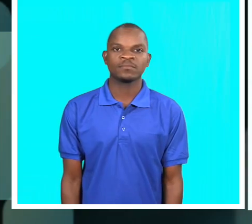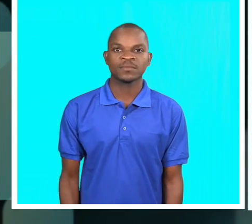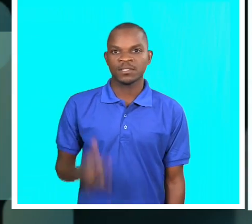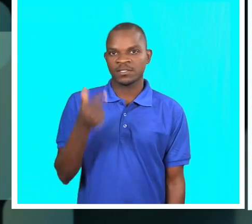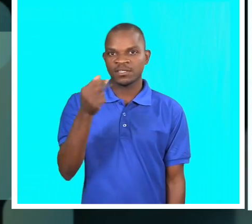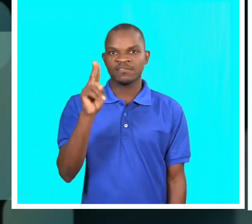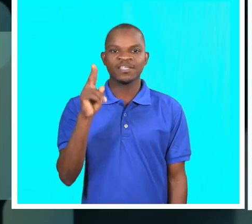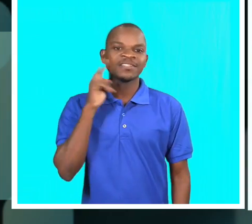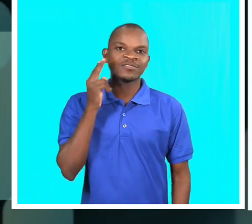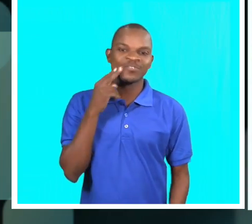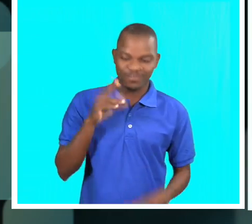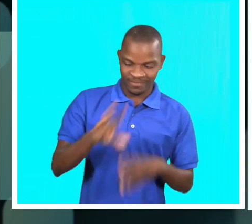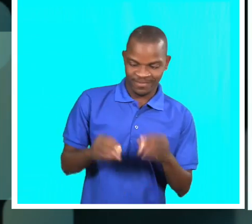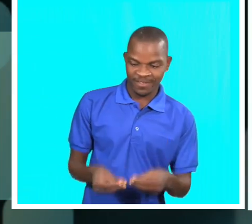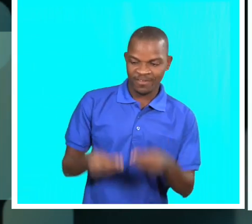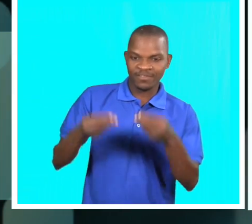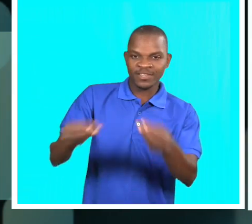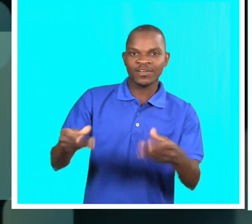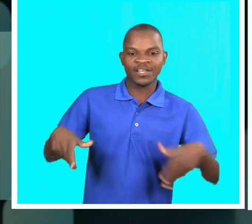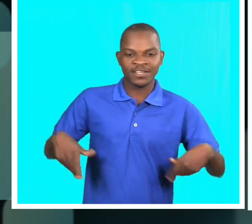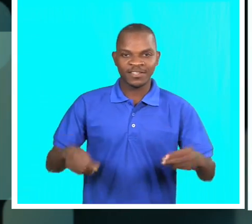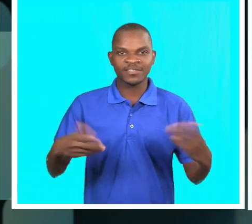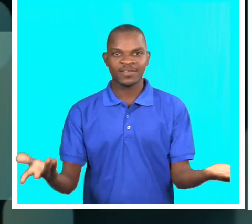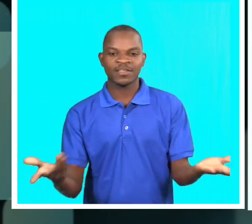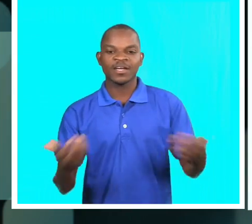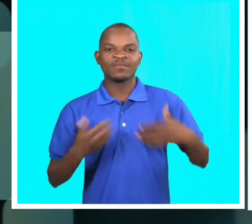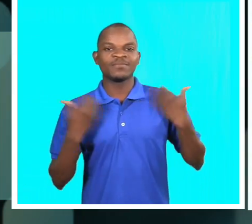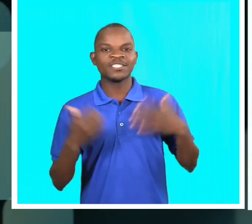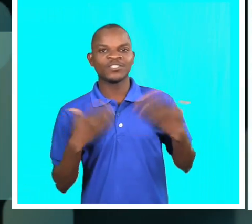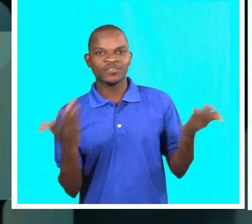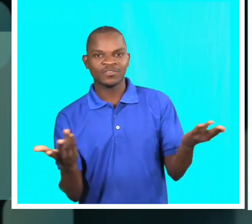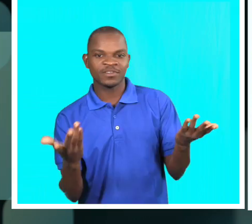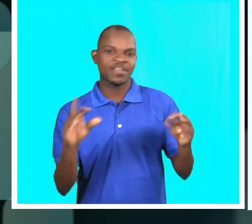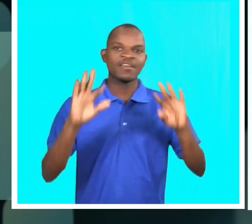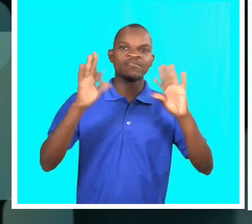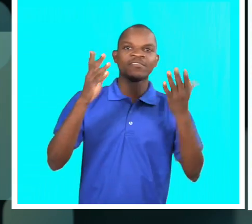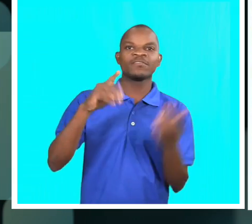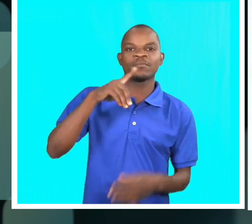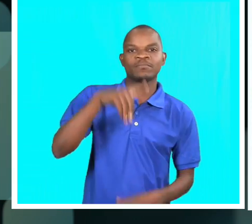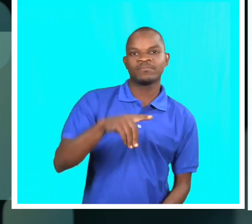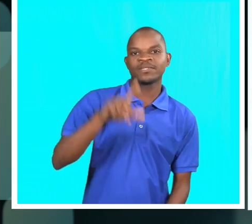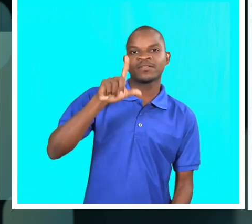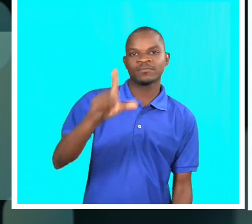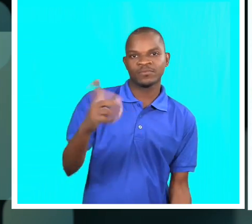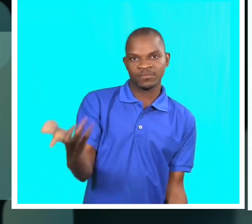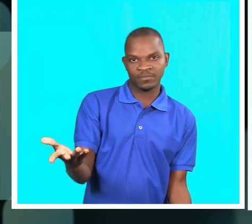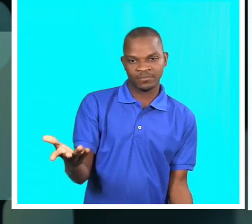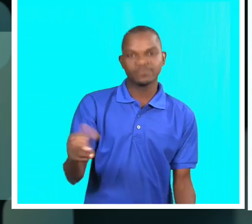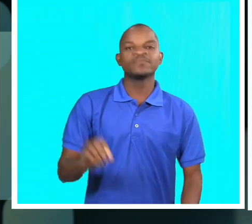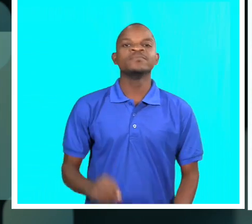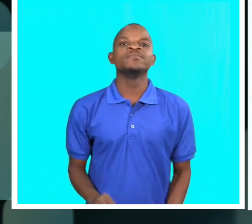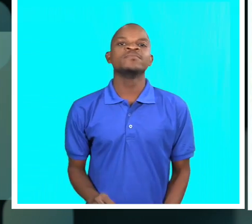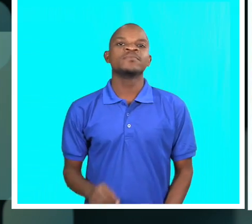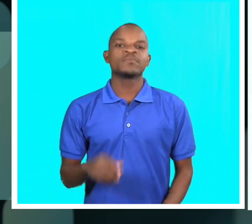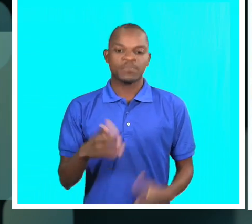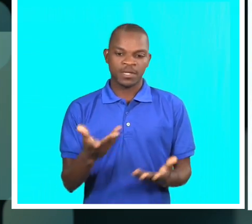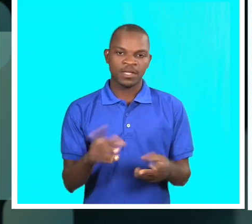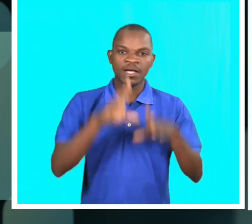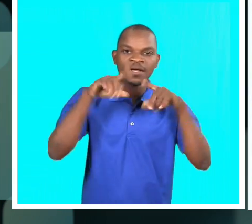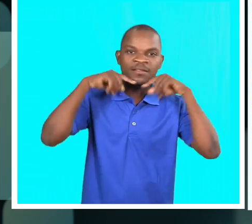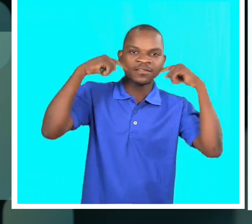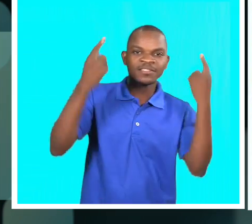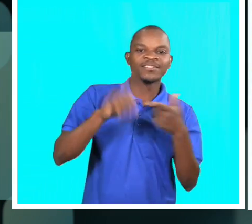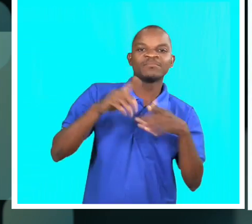A TV Surdo ofereceu uma cadeira de rodas a uma jovem residente no bairro Patrice Lumumba, para a alegria